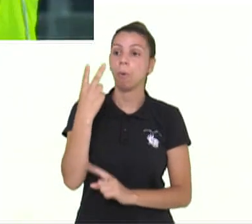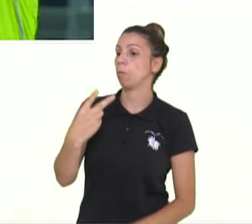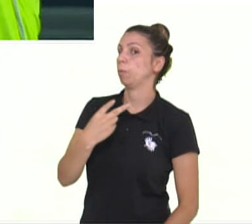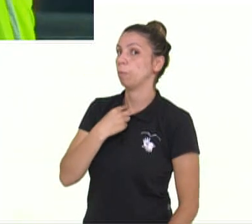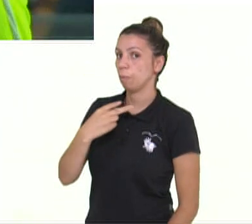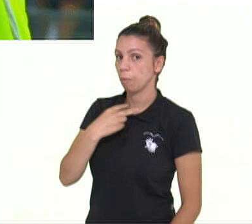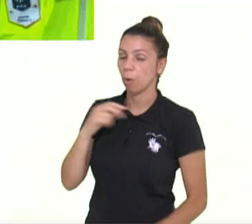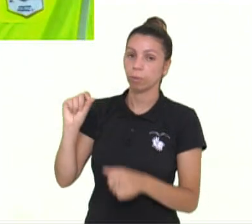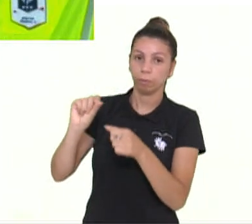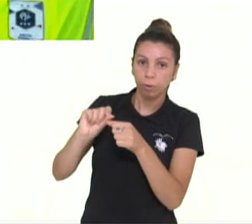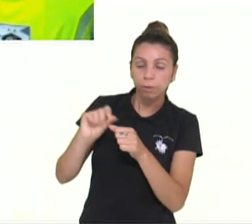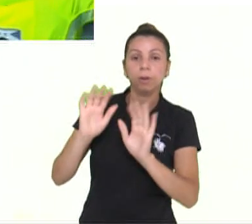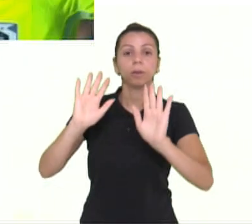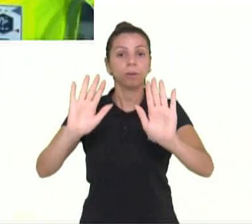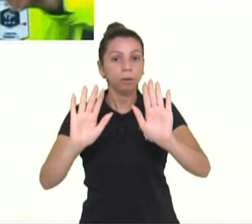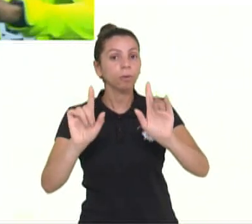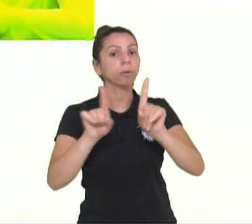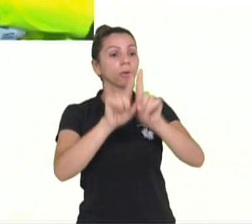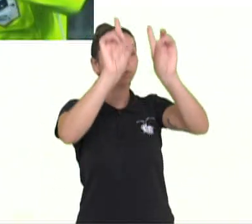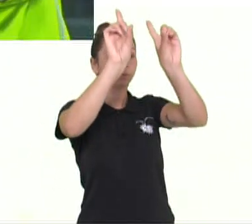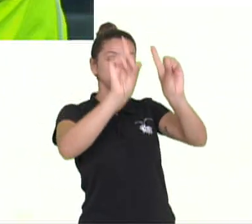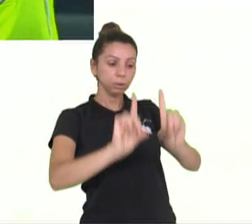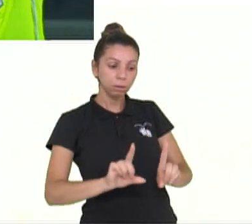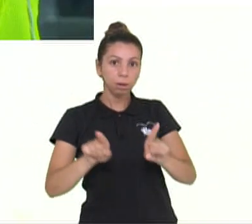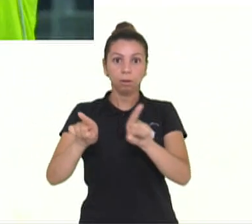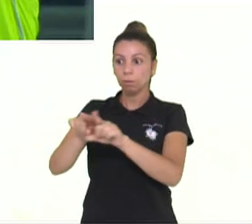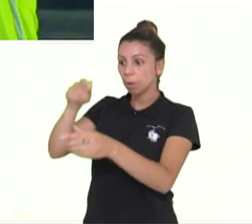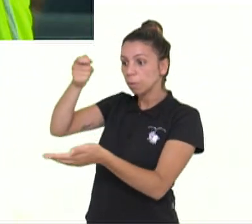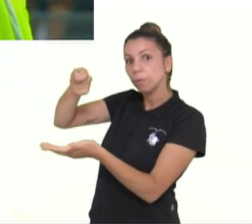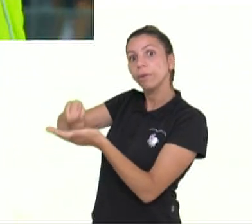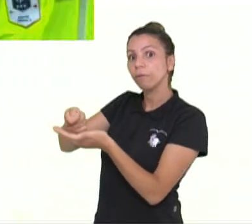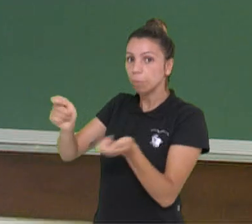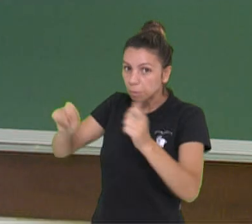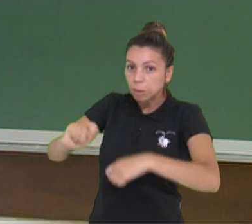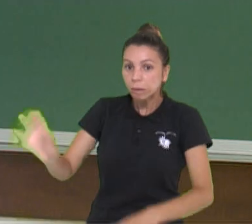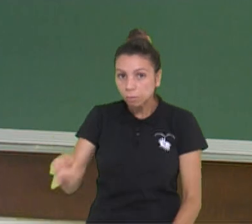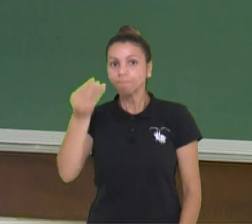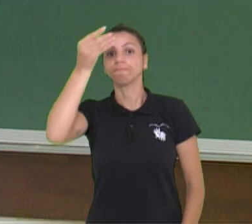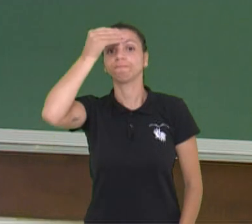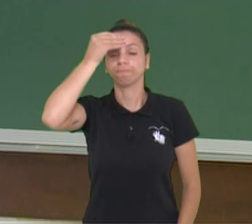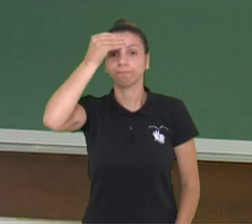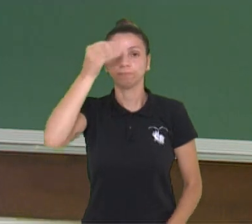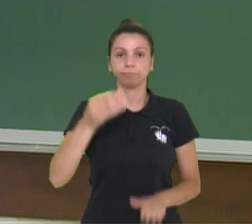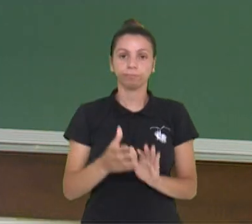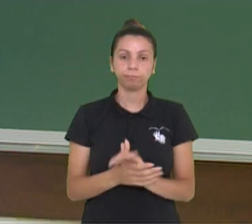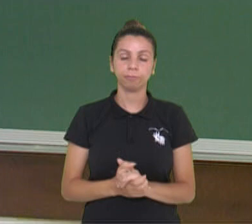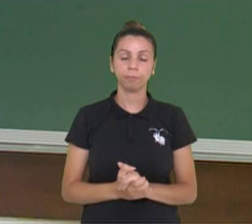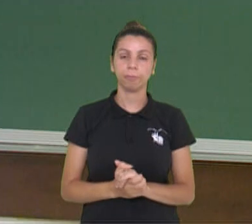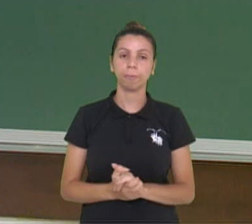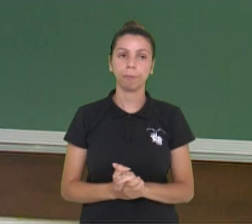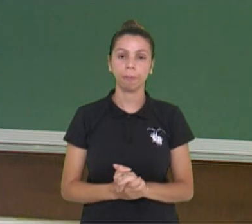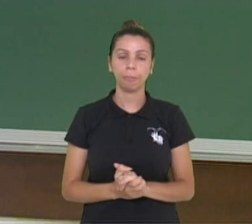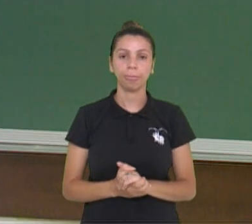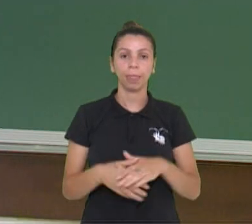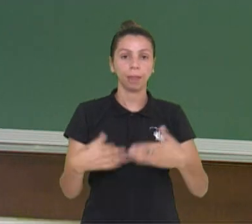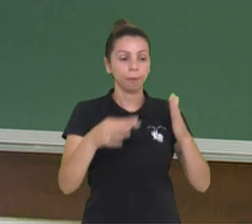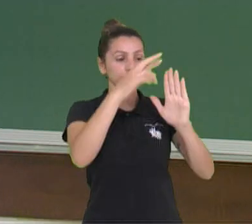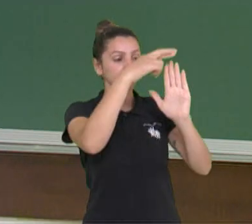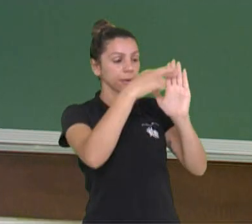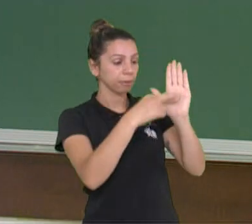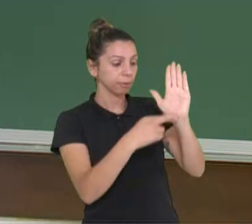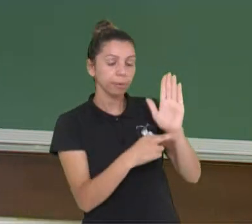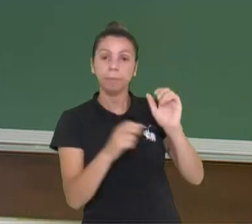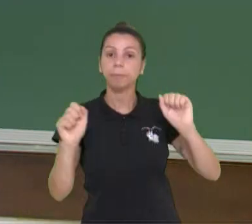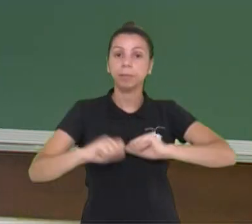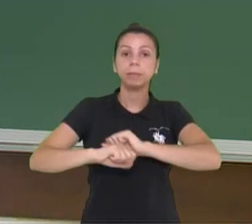os direitos e quais são os deveres. Isso é muito importante. Então, as regras precisam